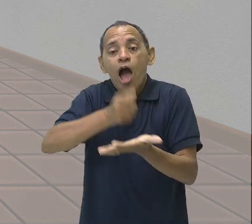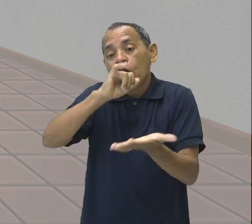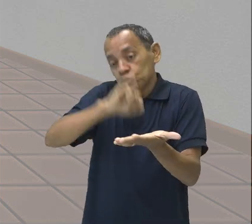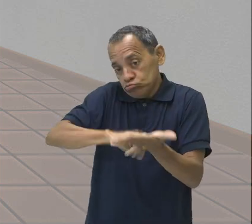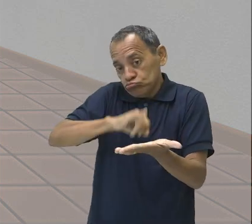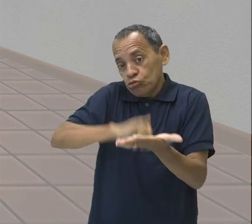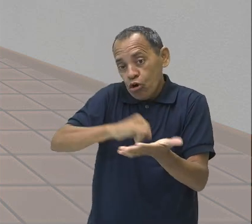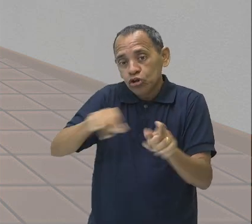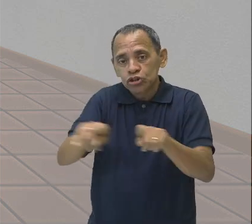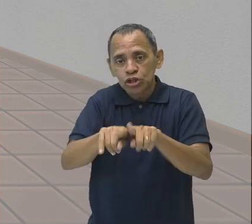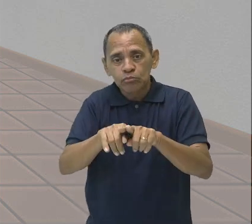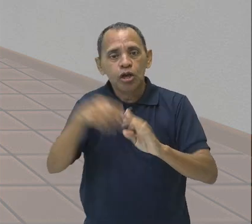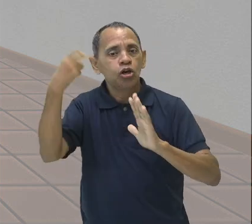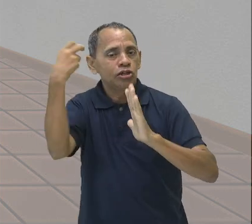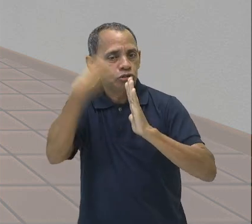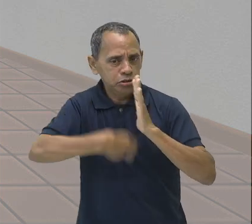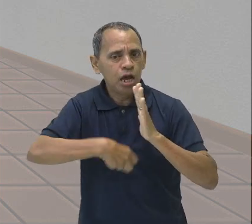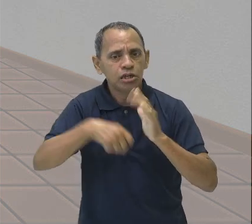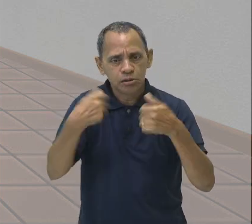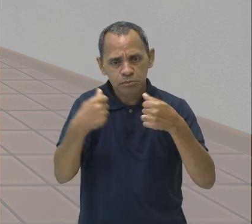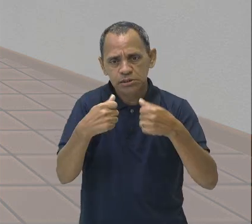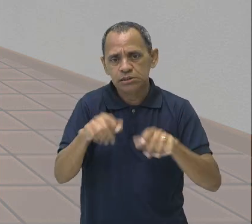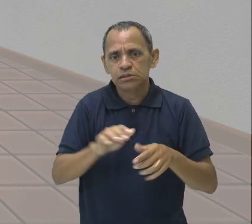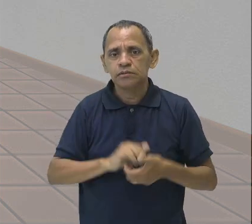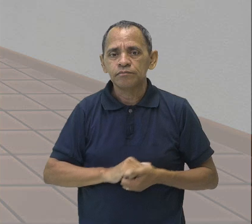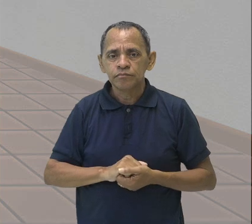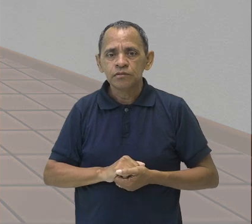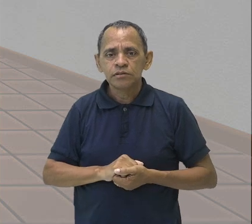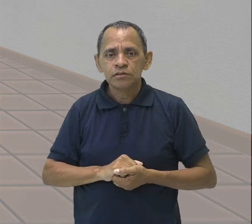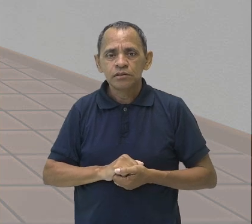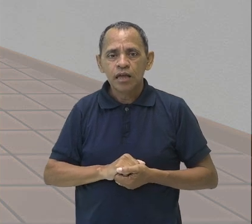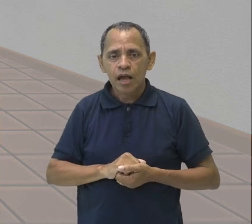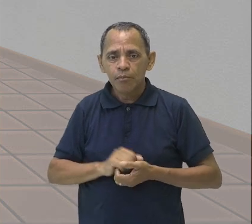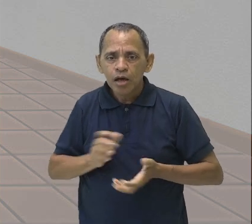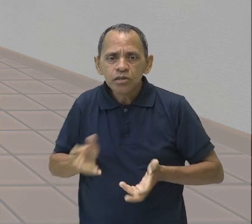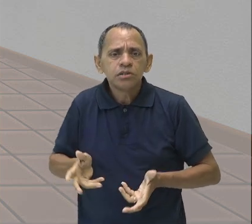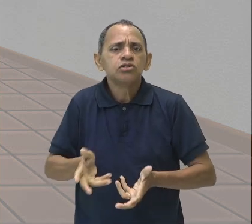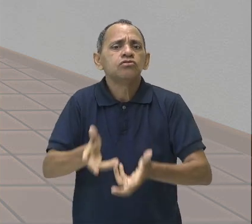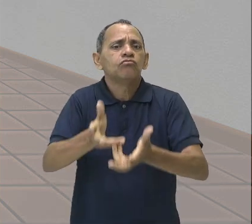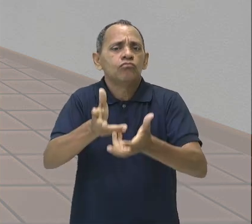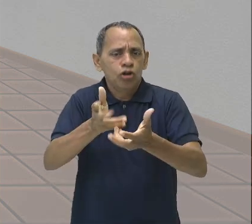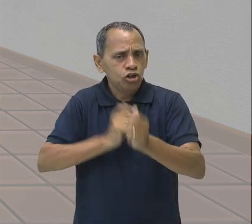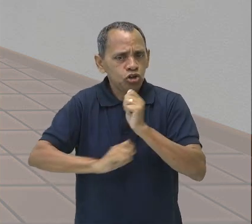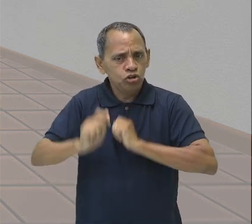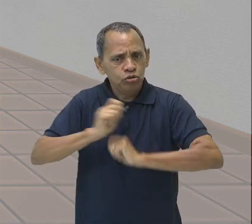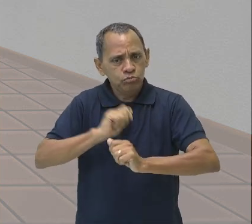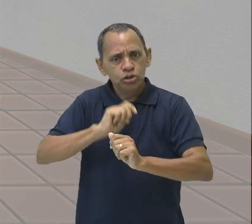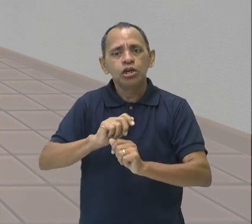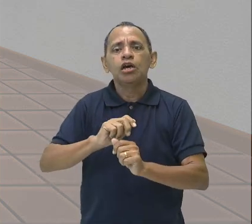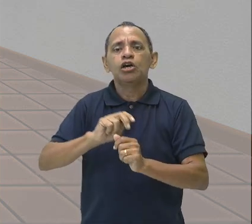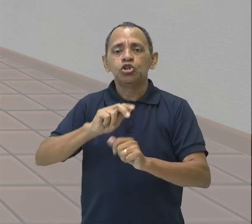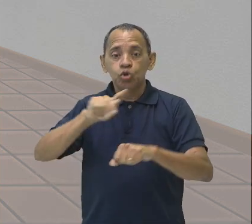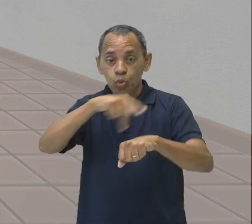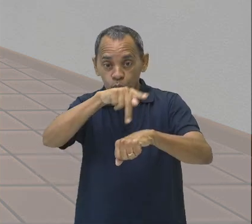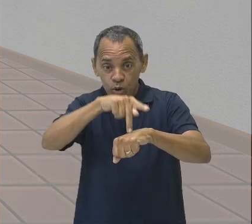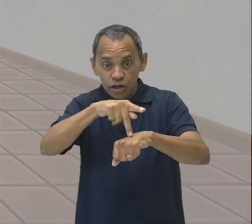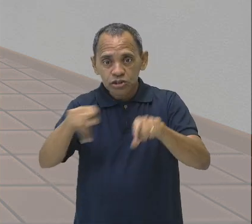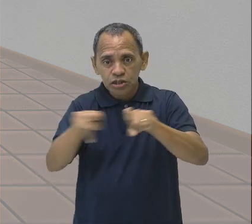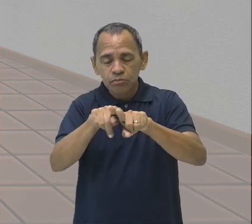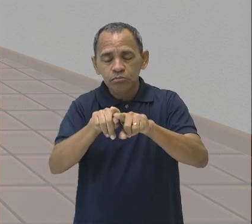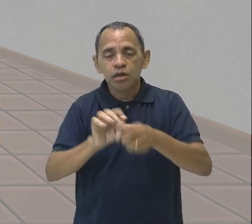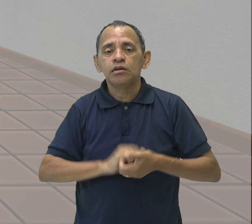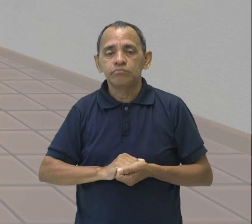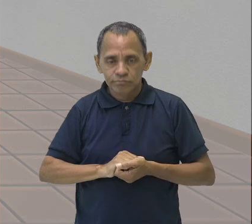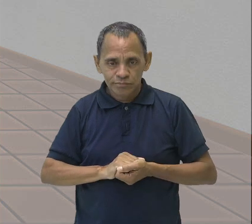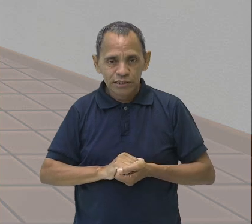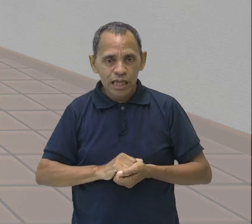que fazer, e isso também acaba fomentando toda a economia, né, do país. Né? Um empreendedor comprometido em fazer tudo certo, né,